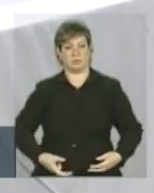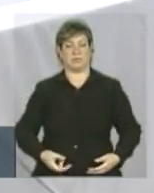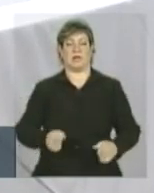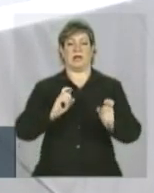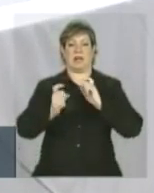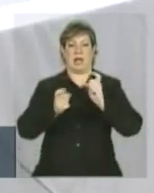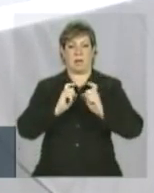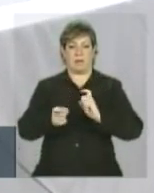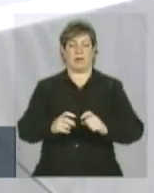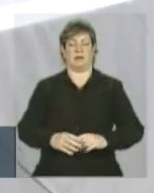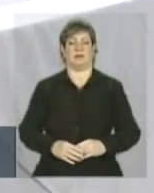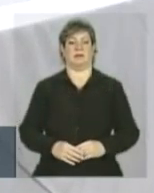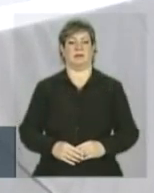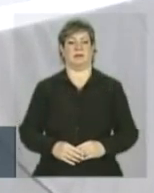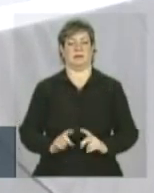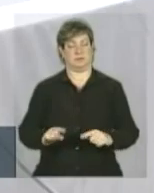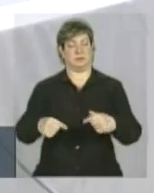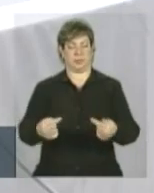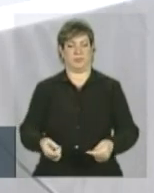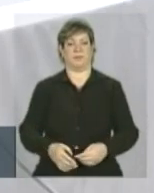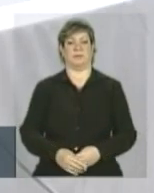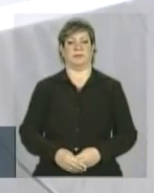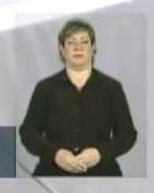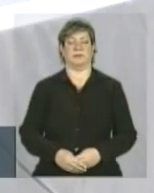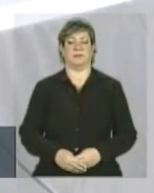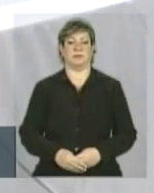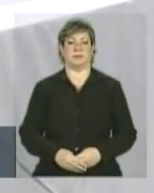debate em seguida.